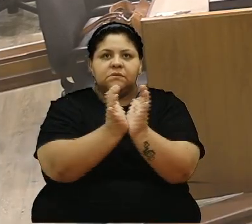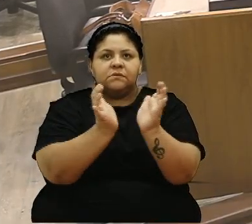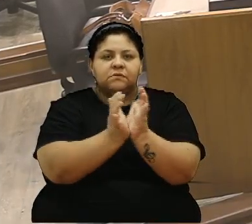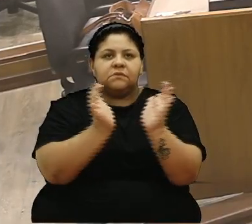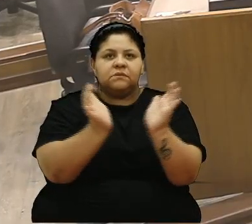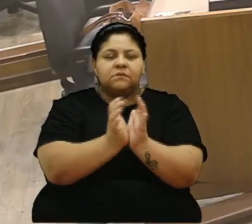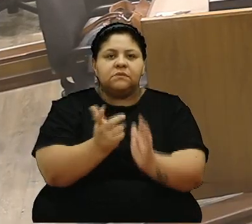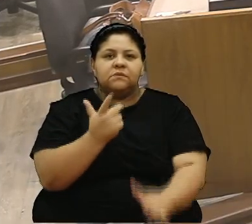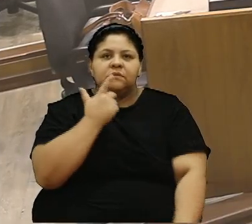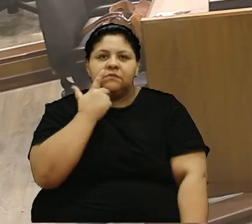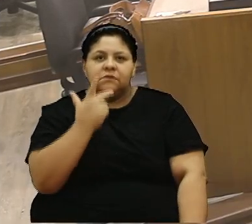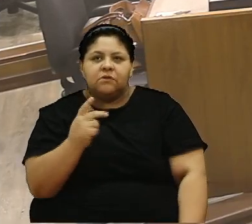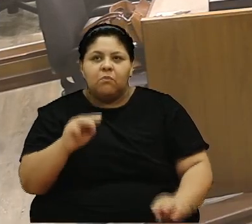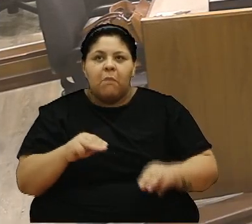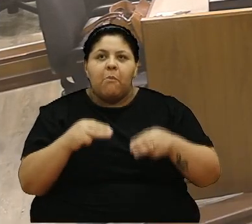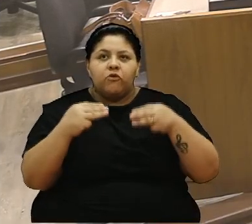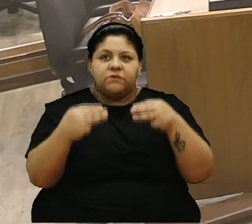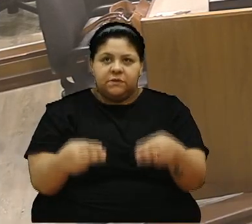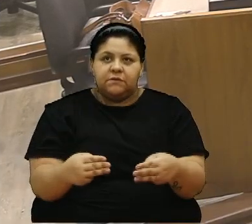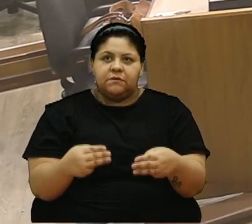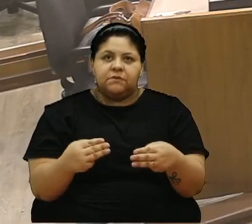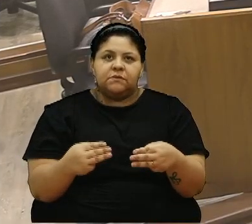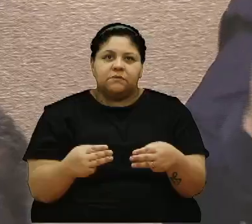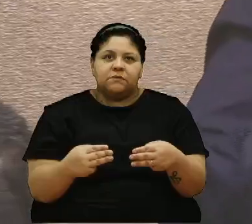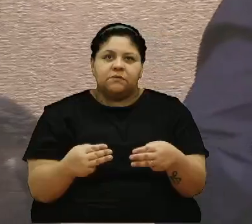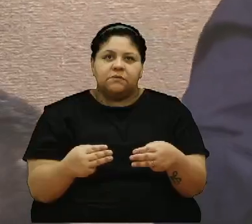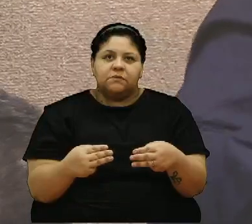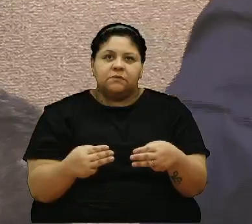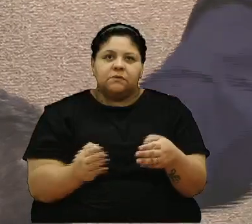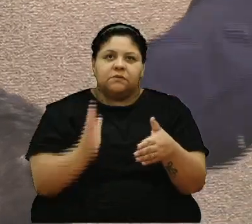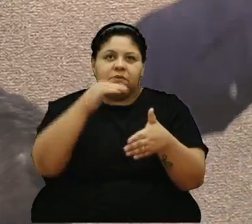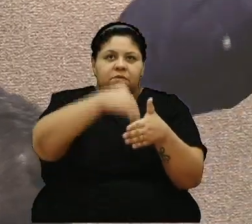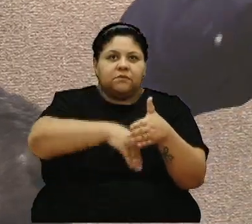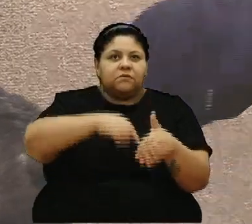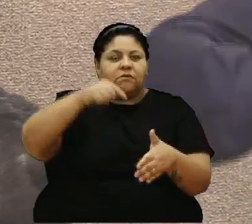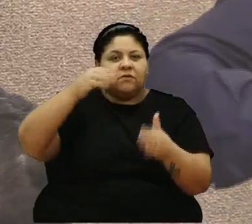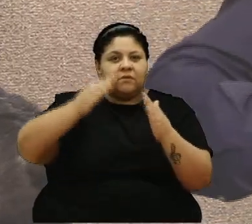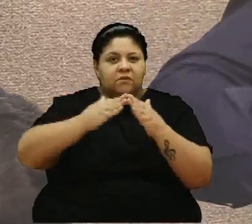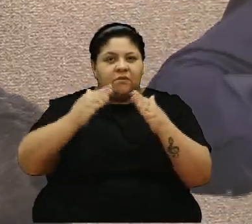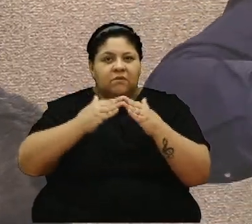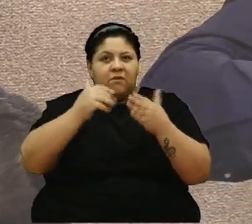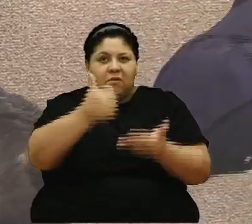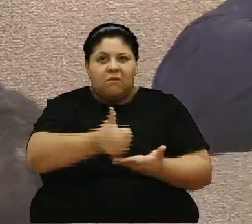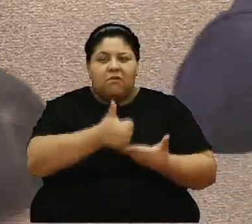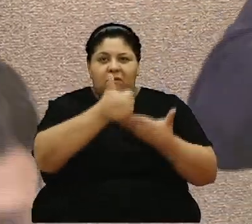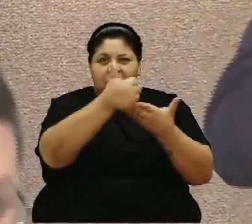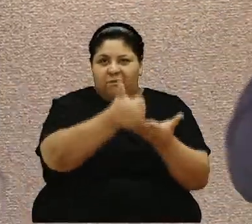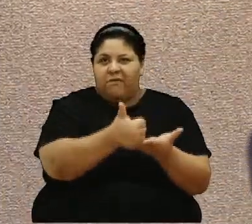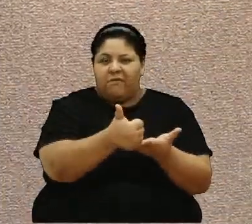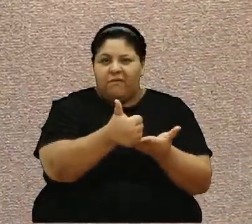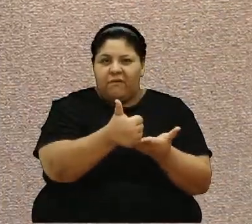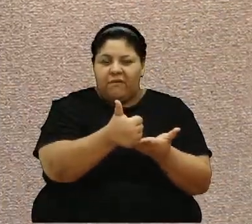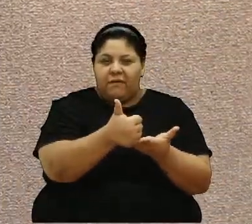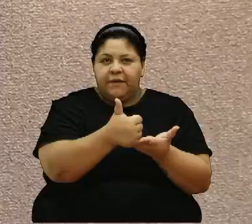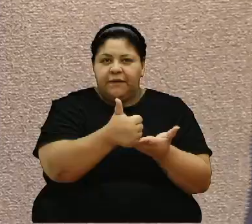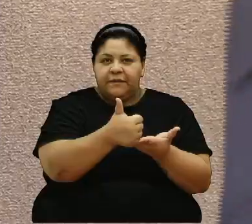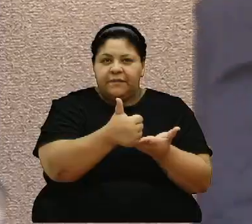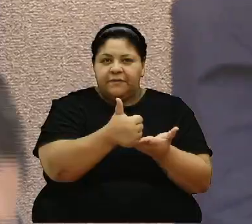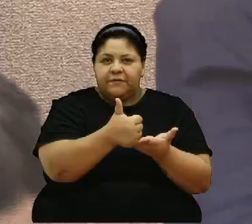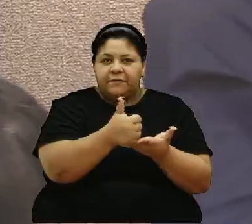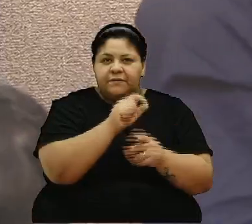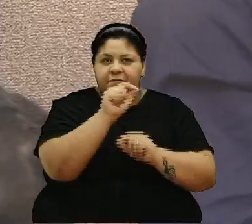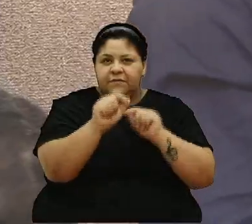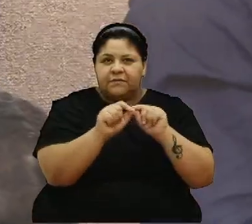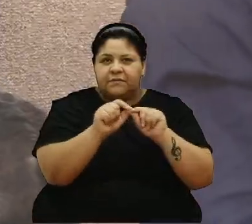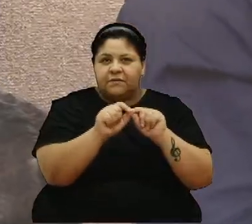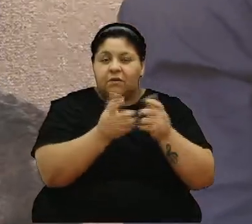que colocar uma moção para ser votada nessa casa favorável a quem